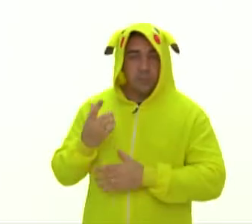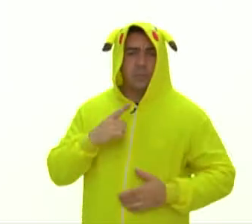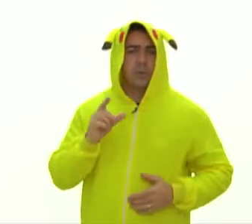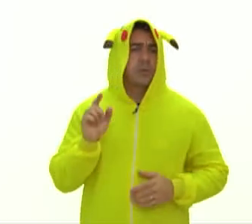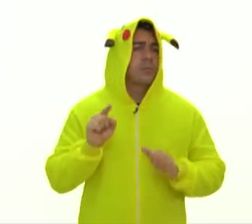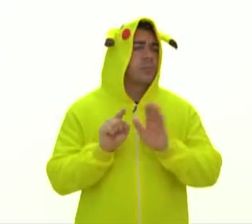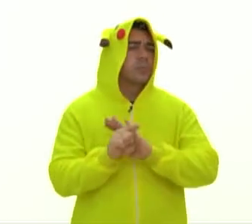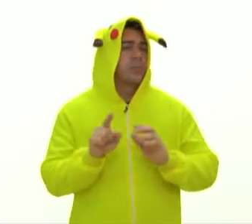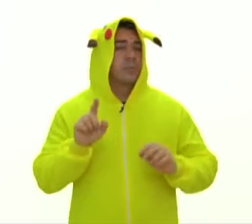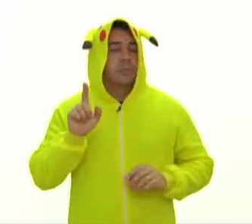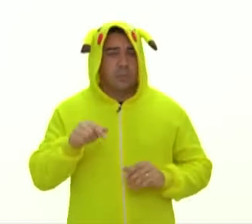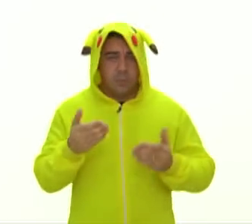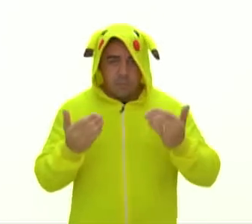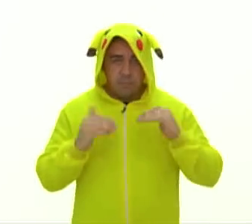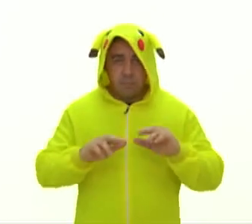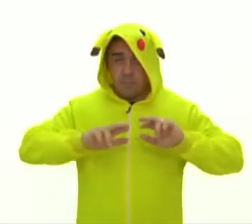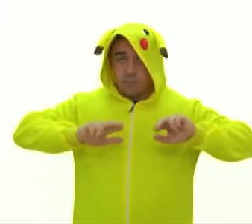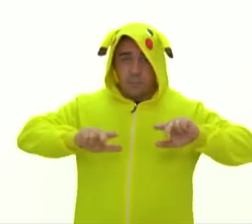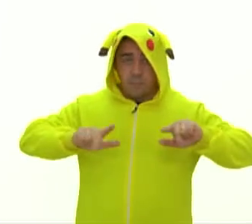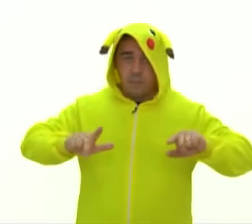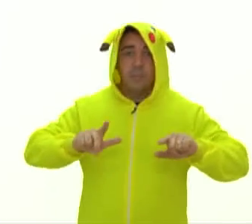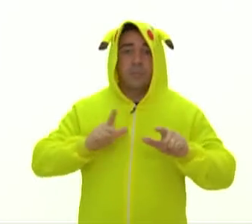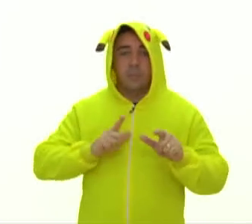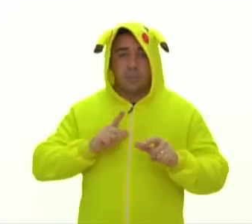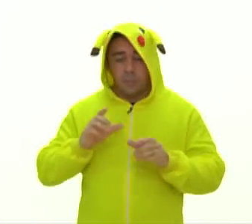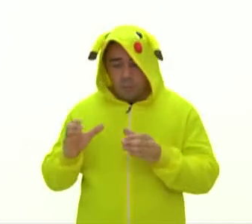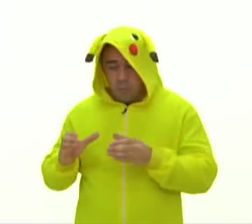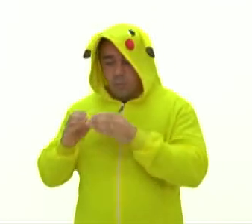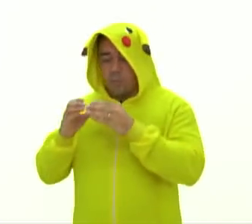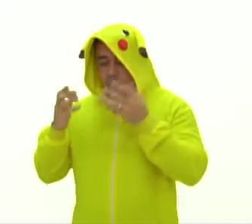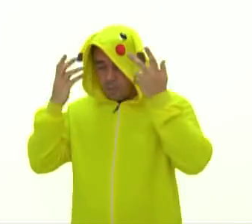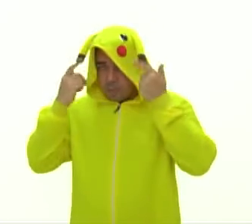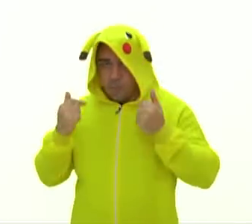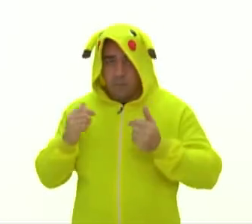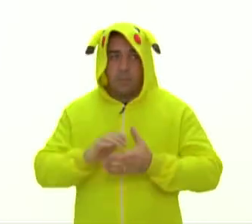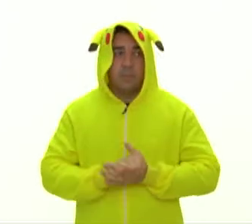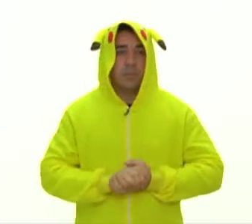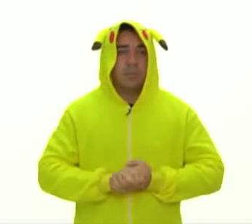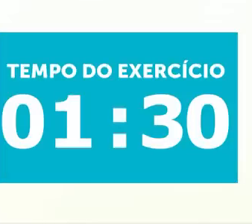etapas abaixo não faz parte do processo de especiação?